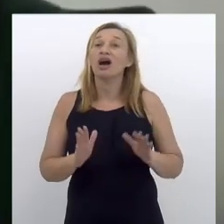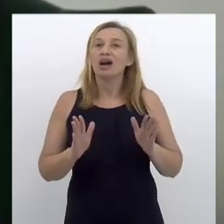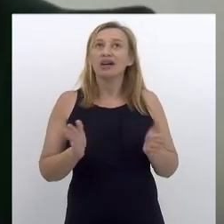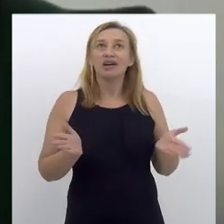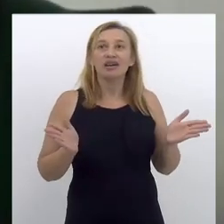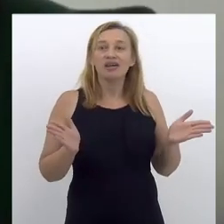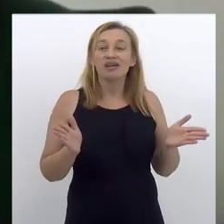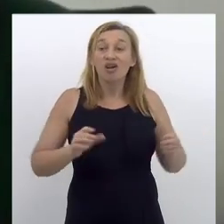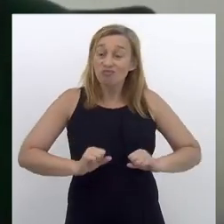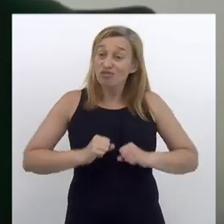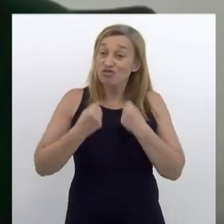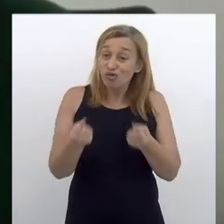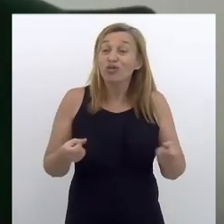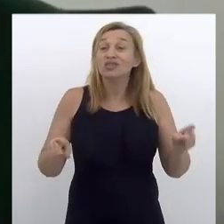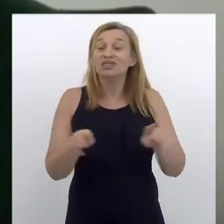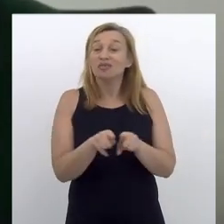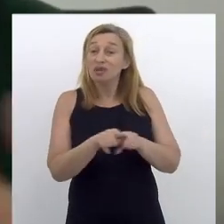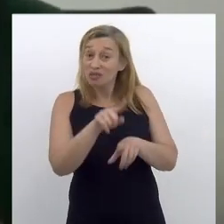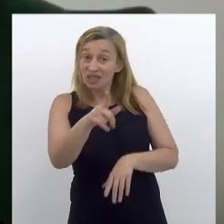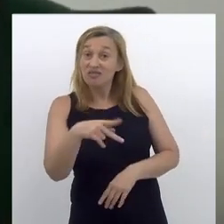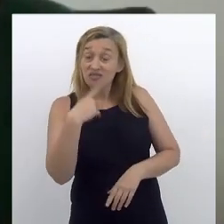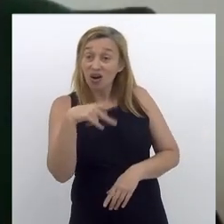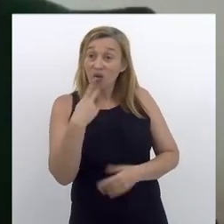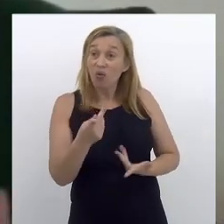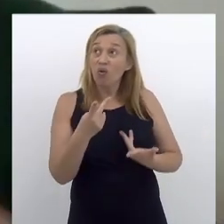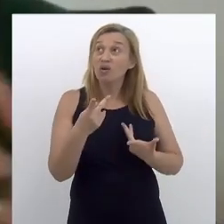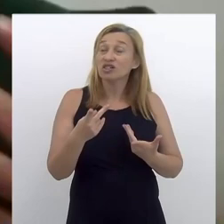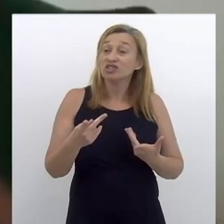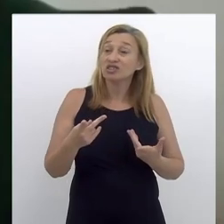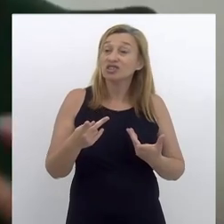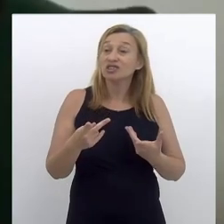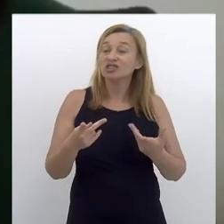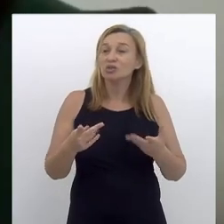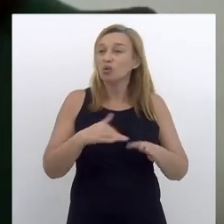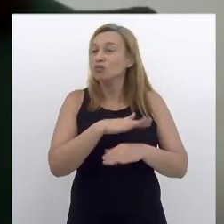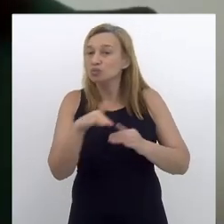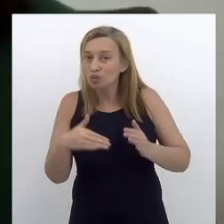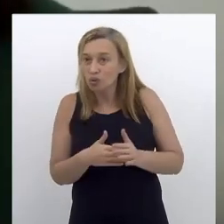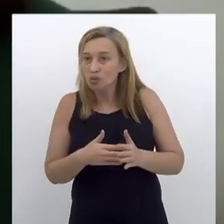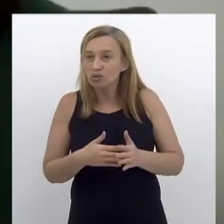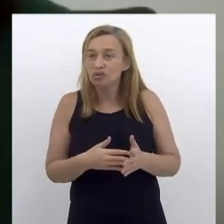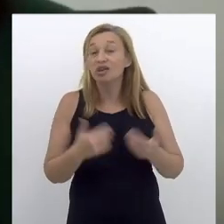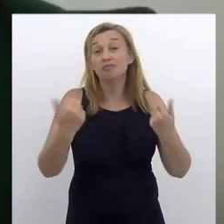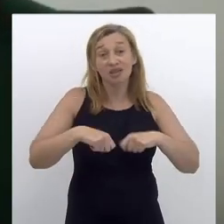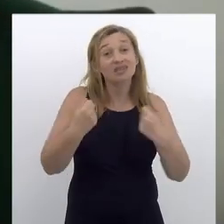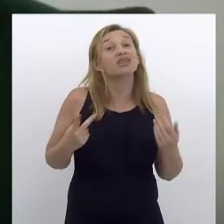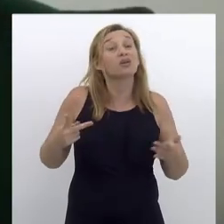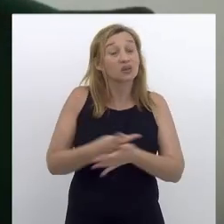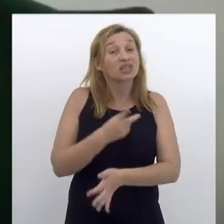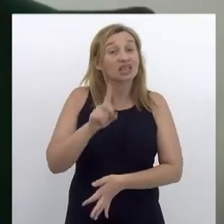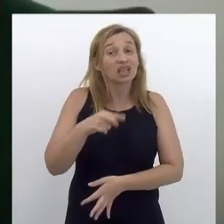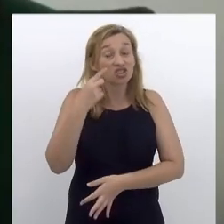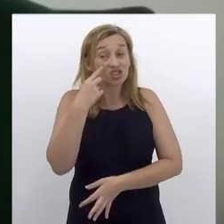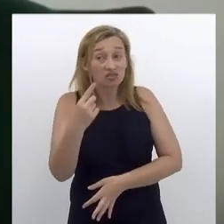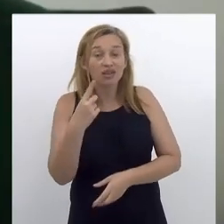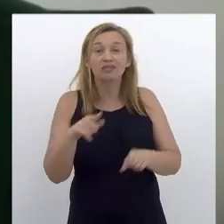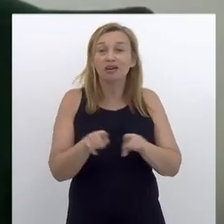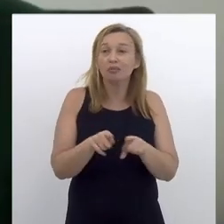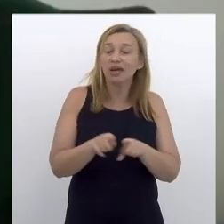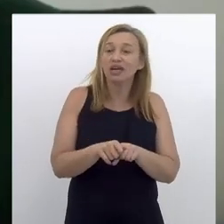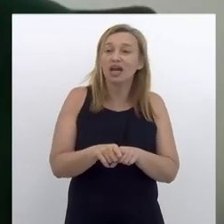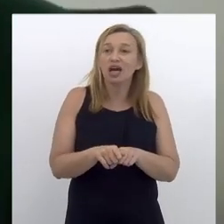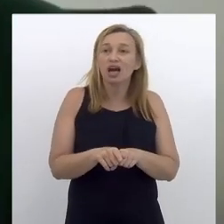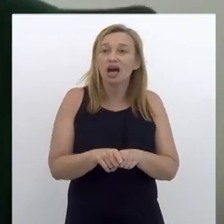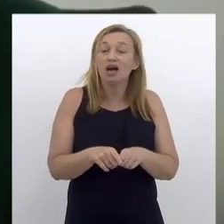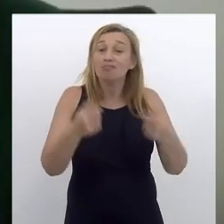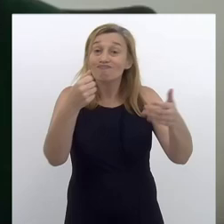desenvolvimento. Então, assim, é um esforço também, você falou, de estar falando com todos os players, que precisa acontecer, né? A gente precisa